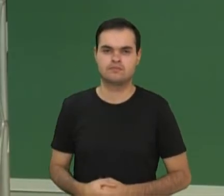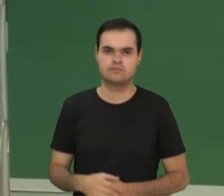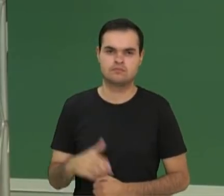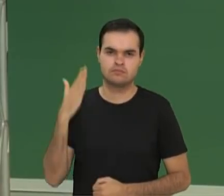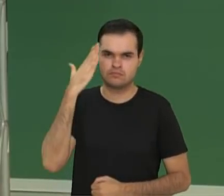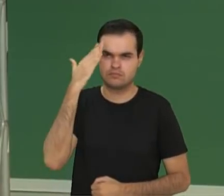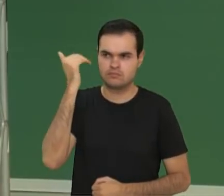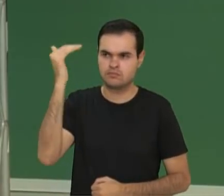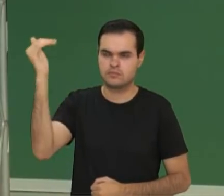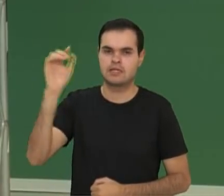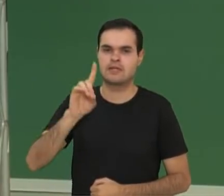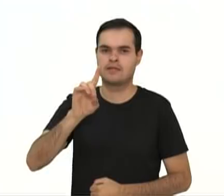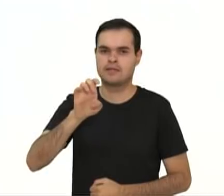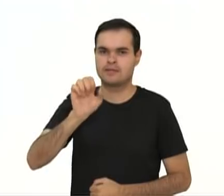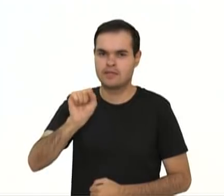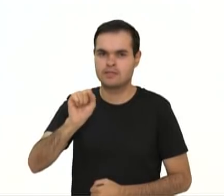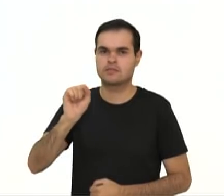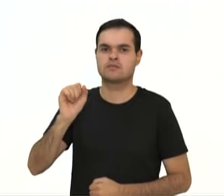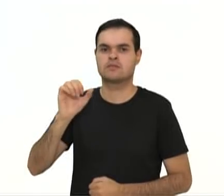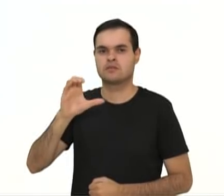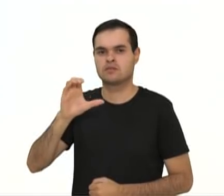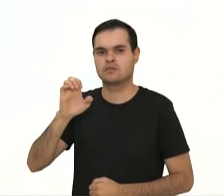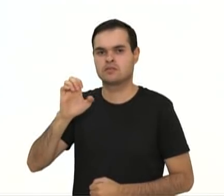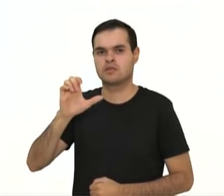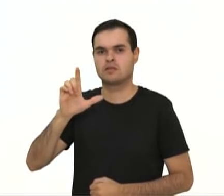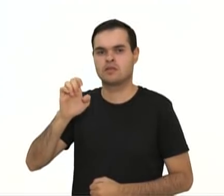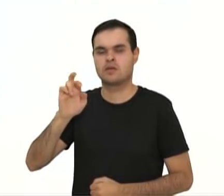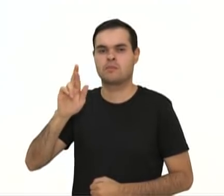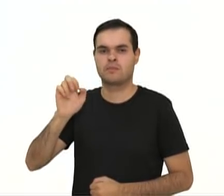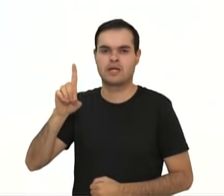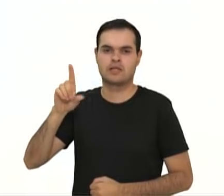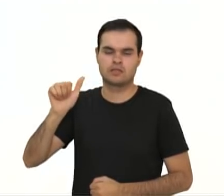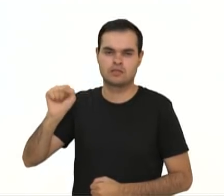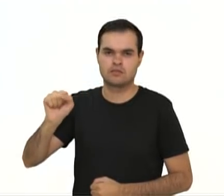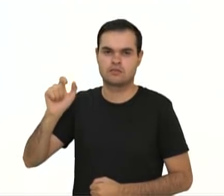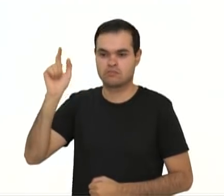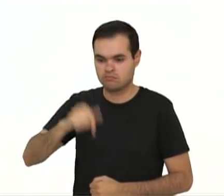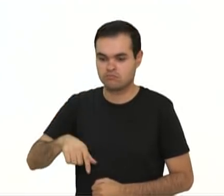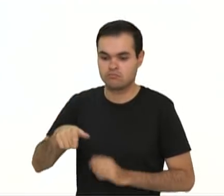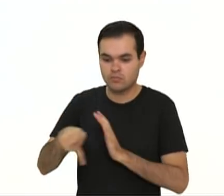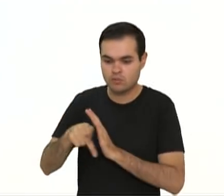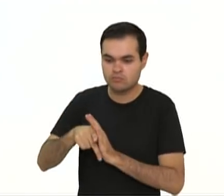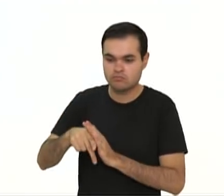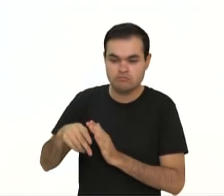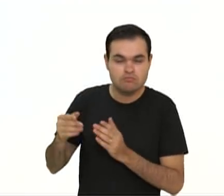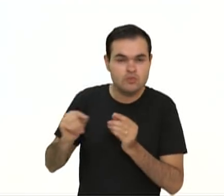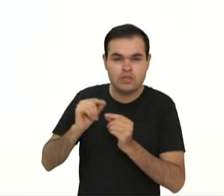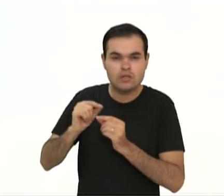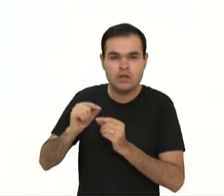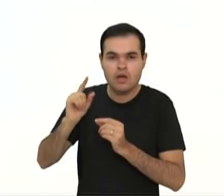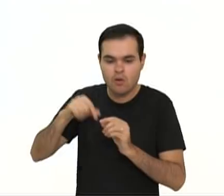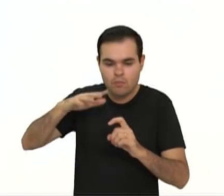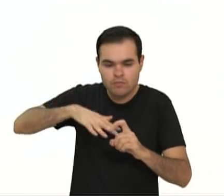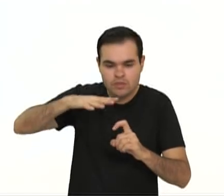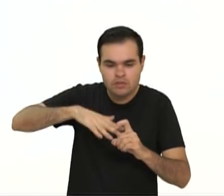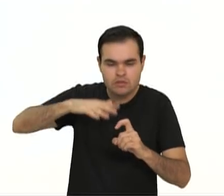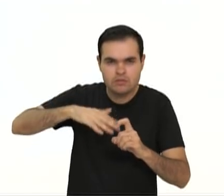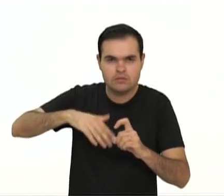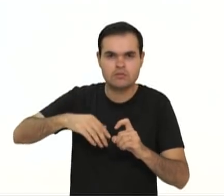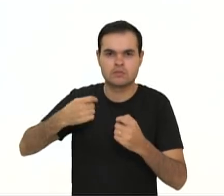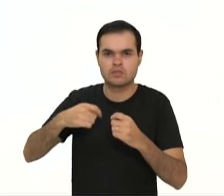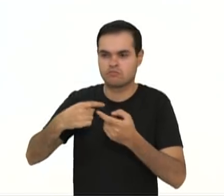celebridades descelebradas, a privacidade se tornou um mito e, já que é impossível retroceder, é